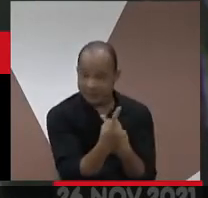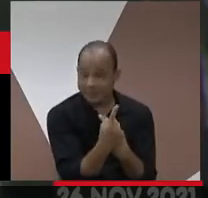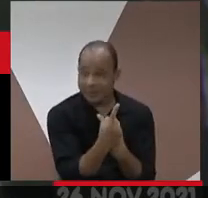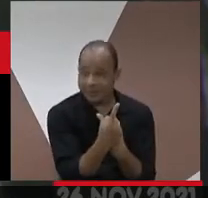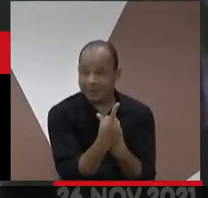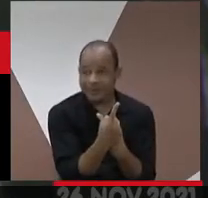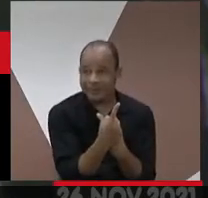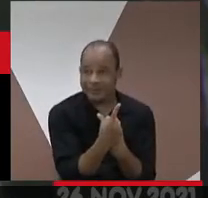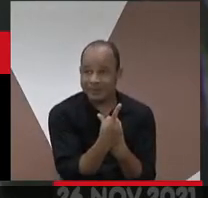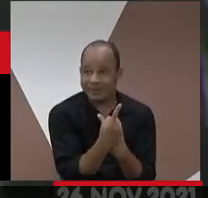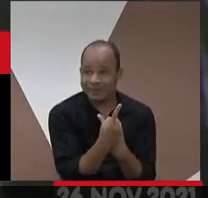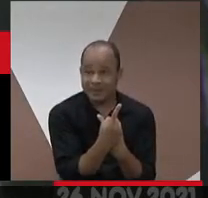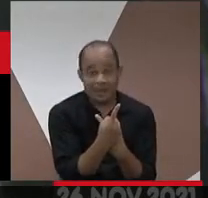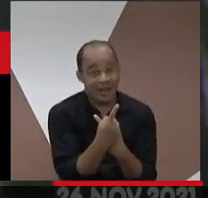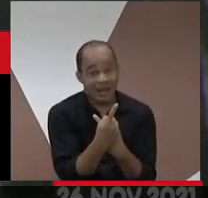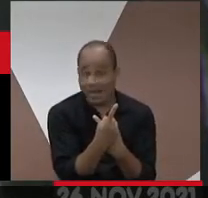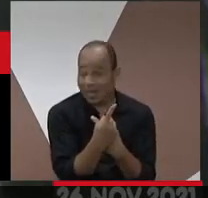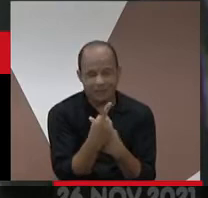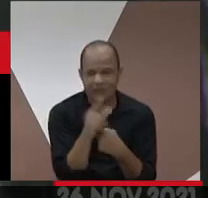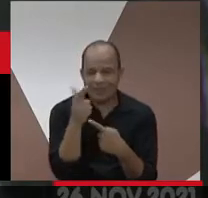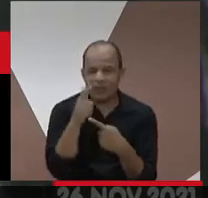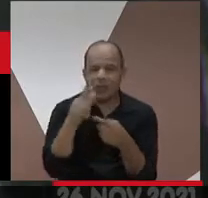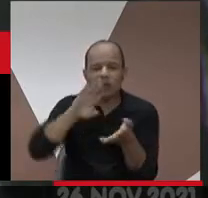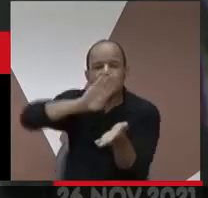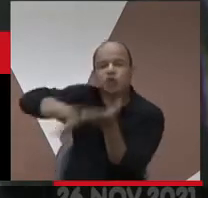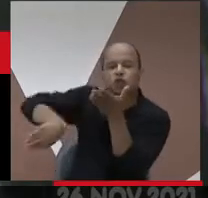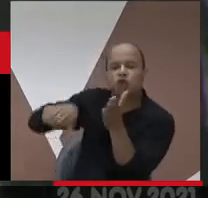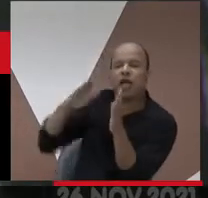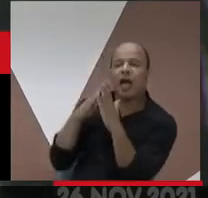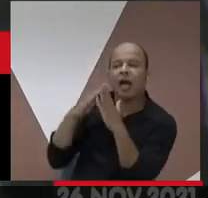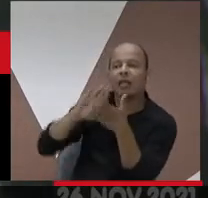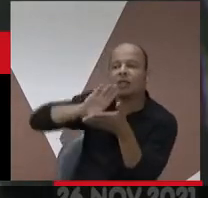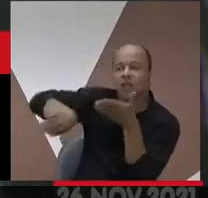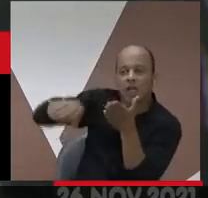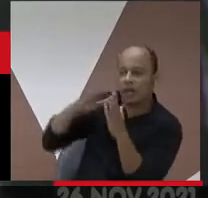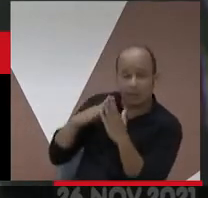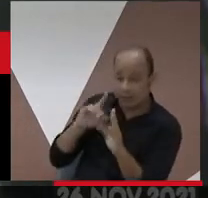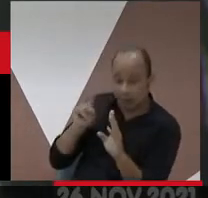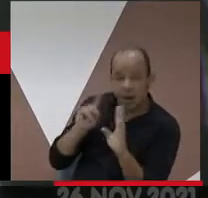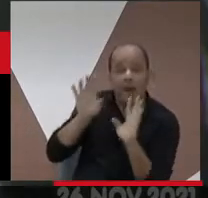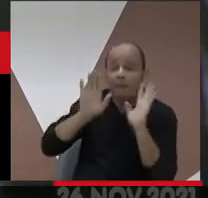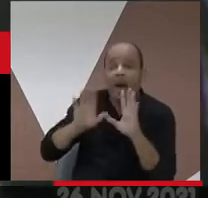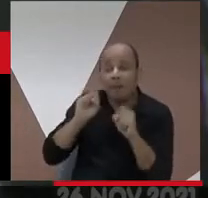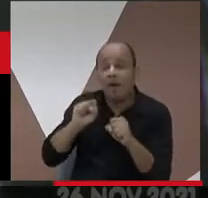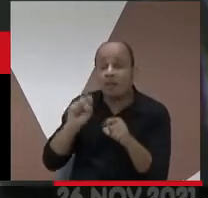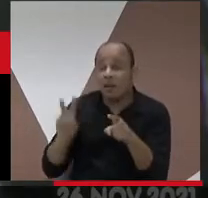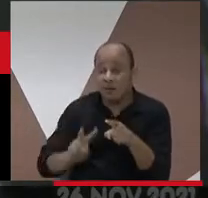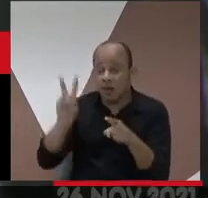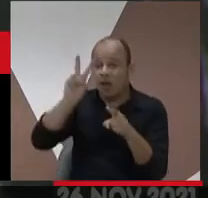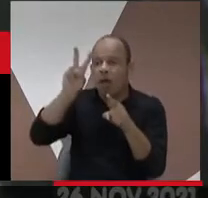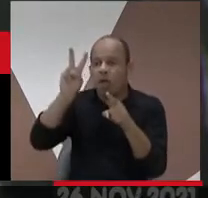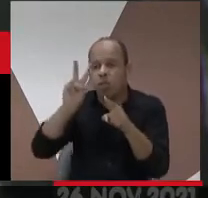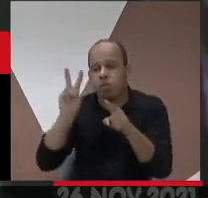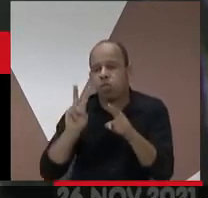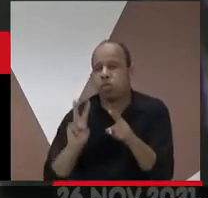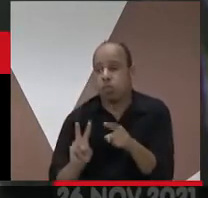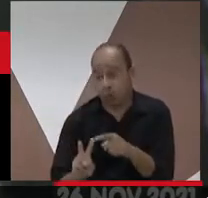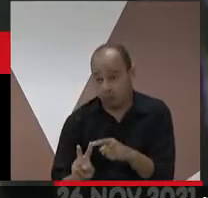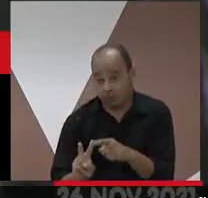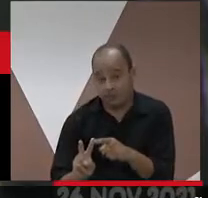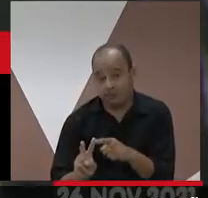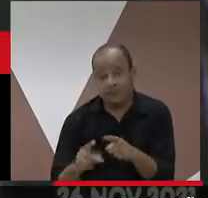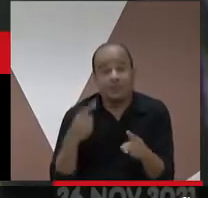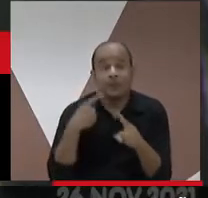imóveis atingidos, mas terão seus imóveis desvalorizados. Quem vai querer morar próximo de uma via com